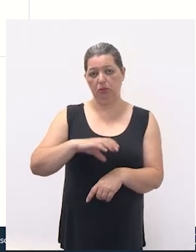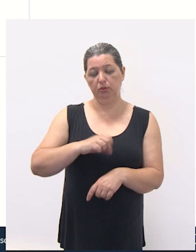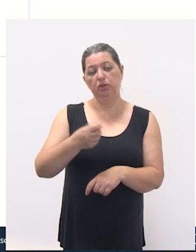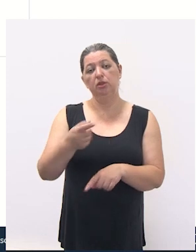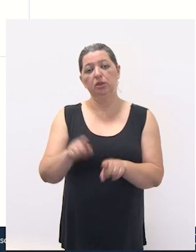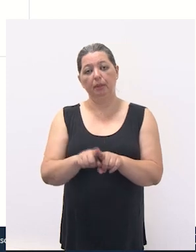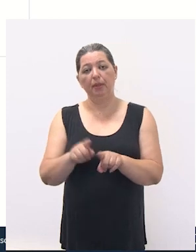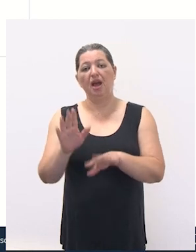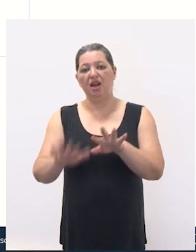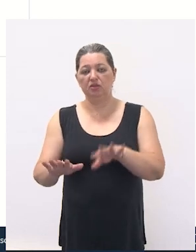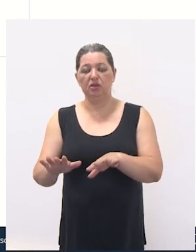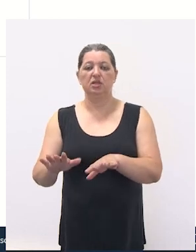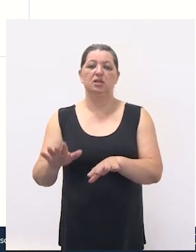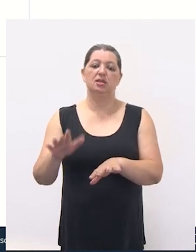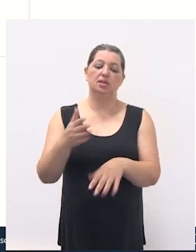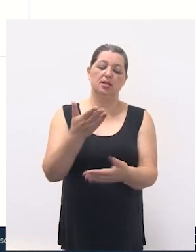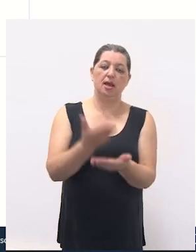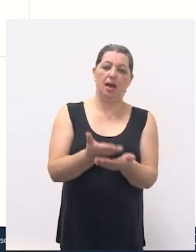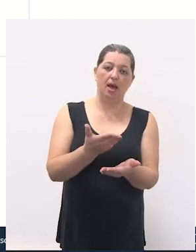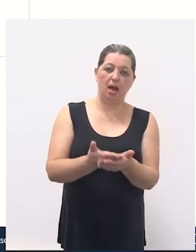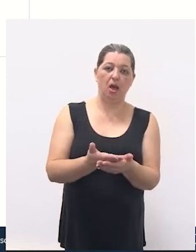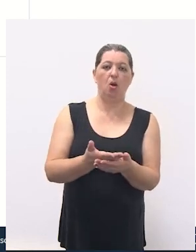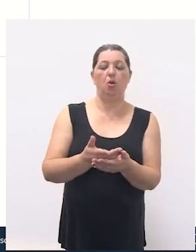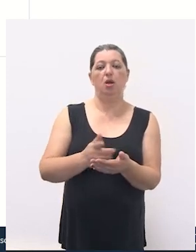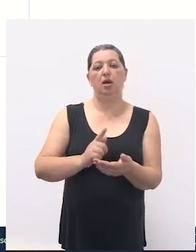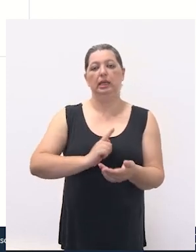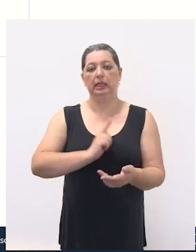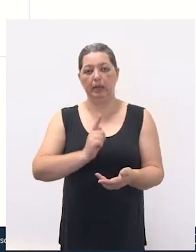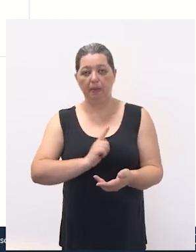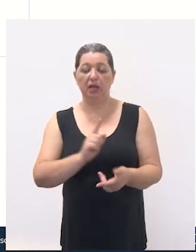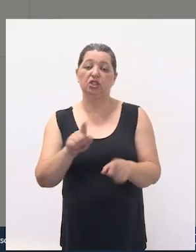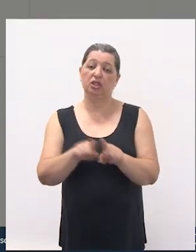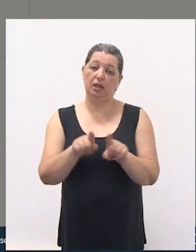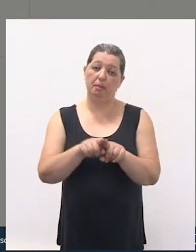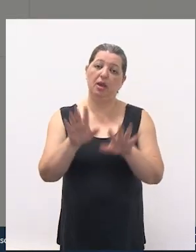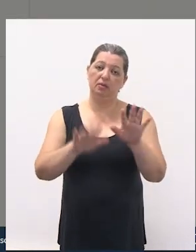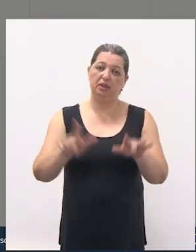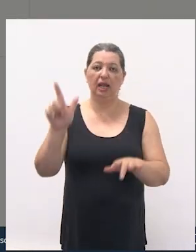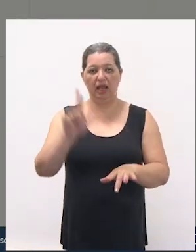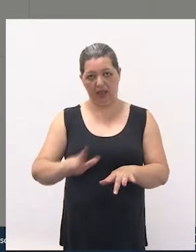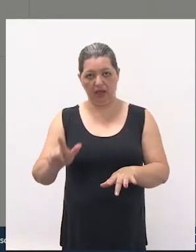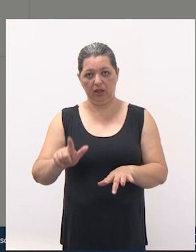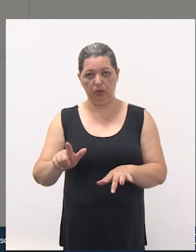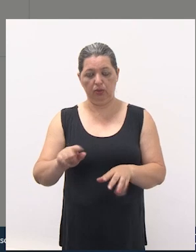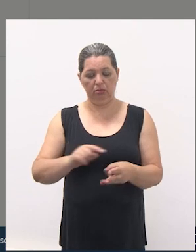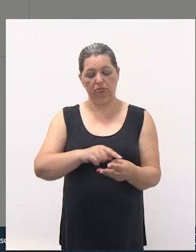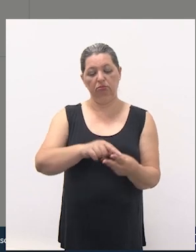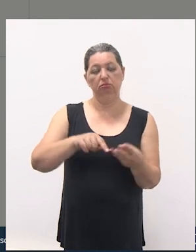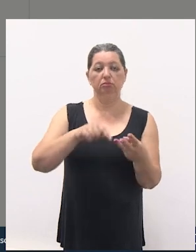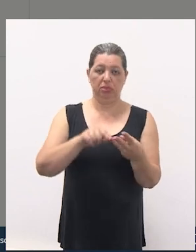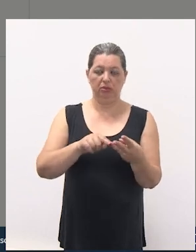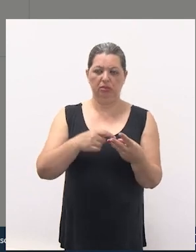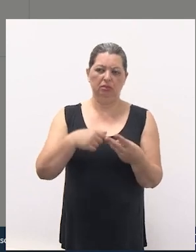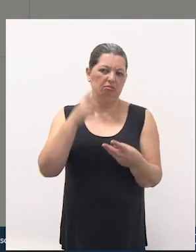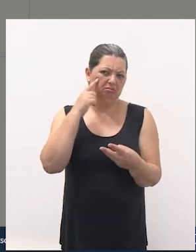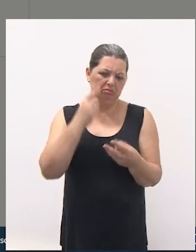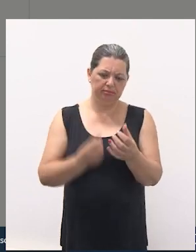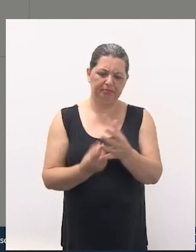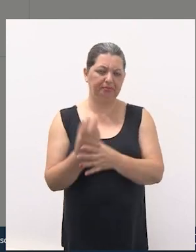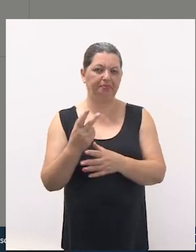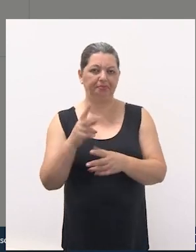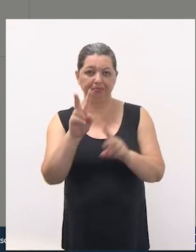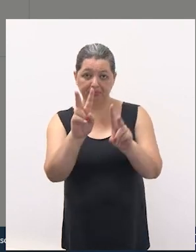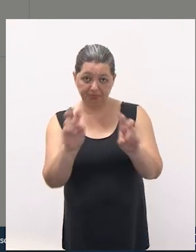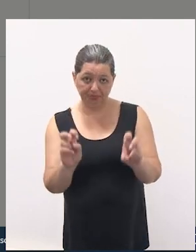gramática e literatura, então tem como a gente separar por tema. A gente vem aqui e cria um tema. Vamos imaginar